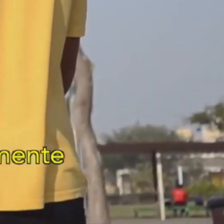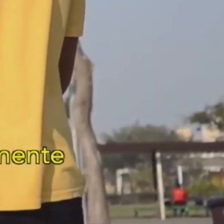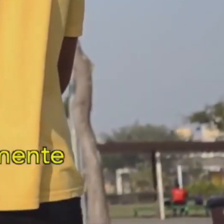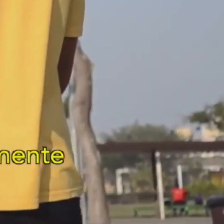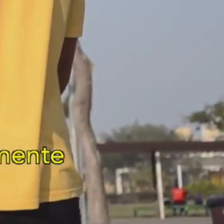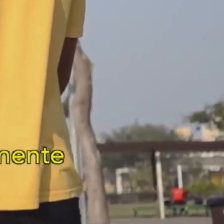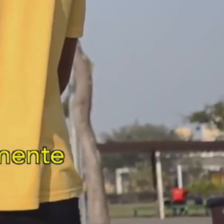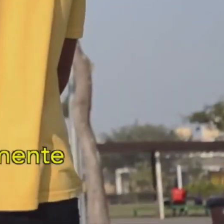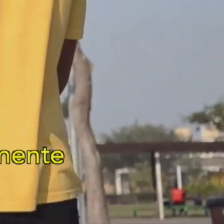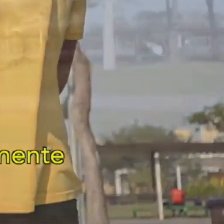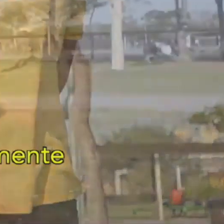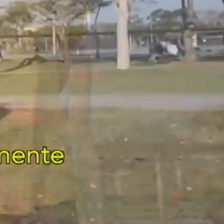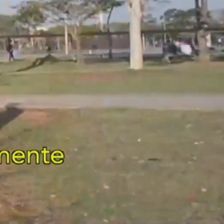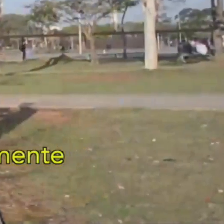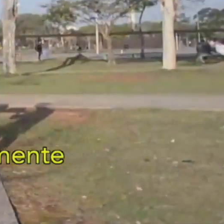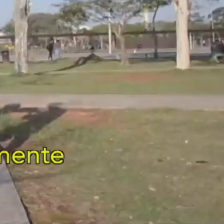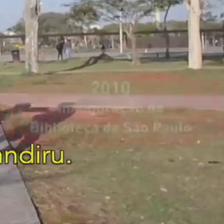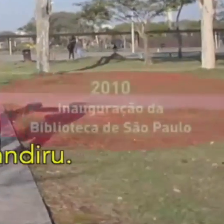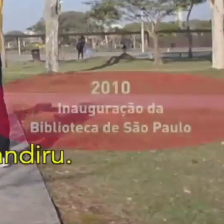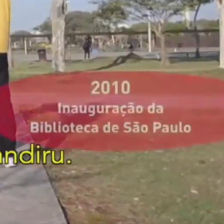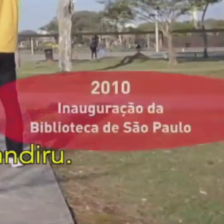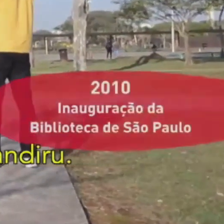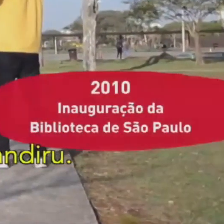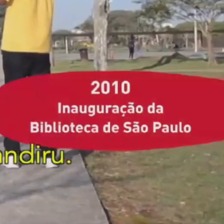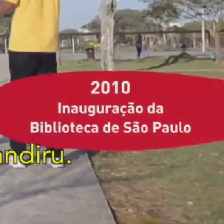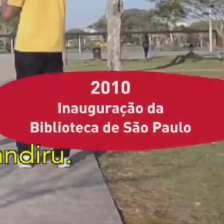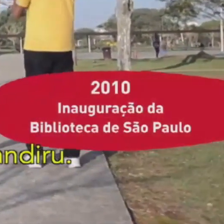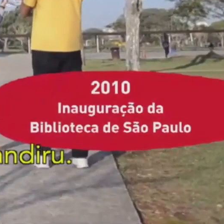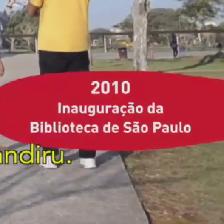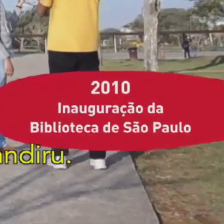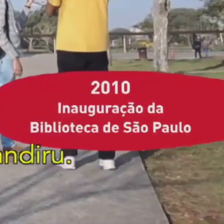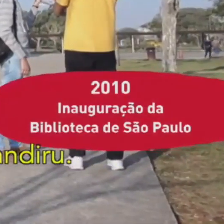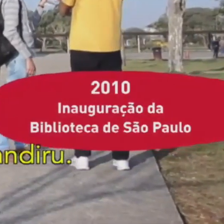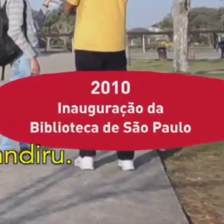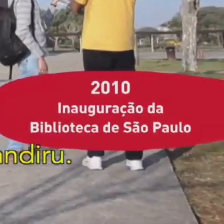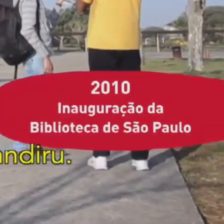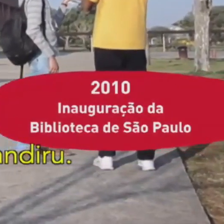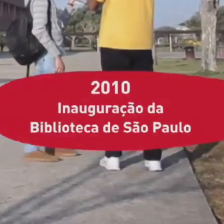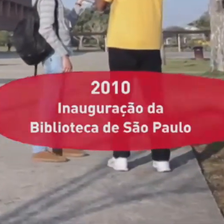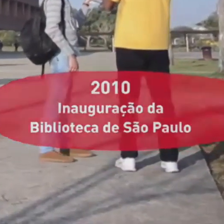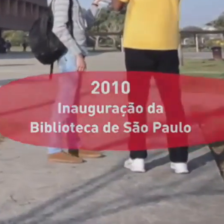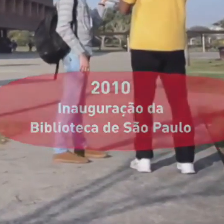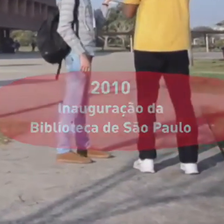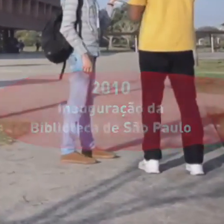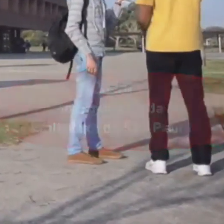A BSP ocupa a área onde anteriormente existiu a Casa de Detenção do Carandiru.